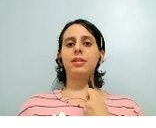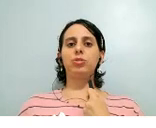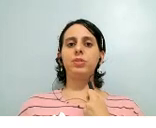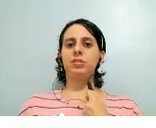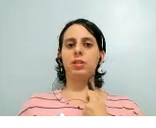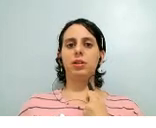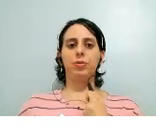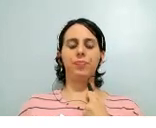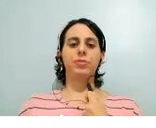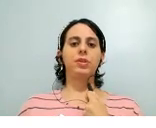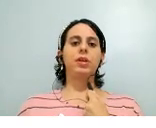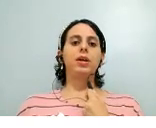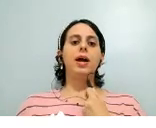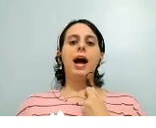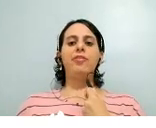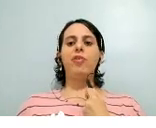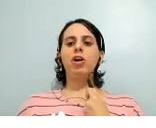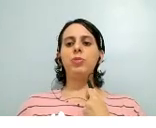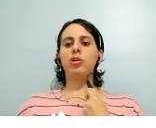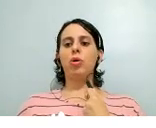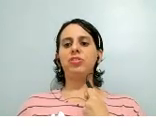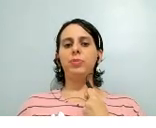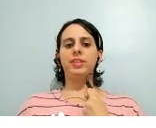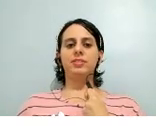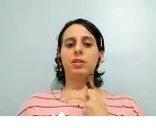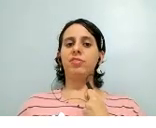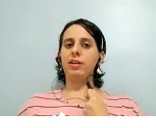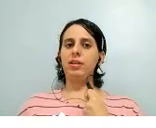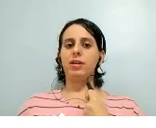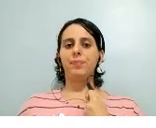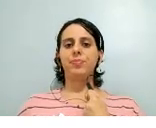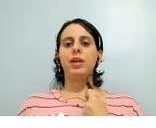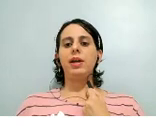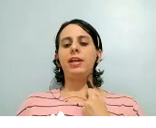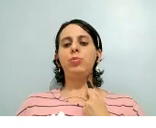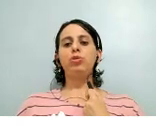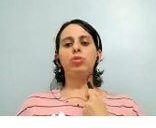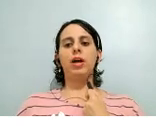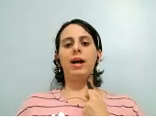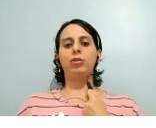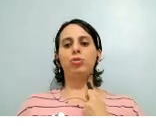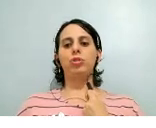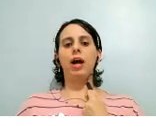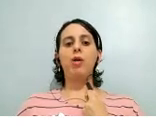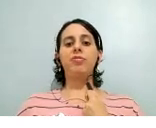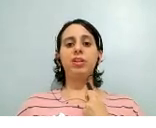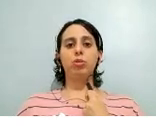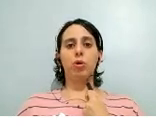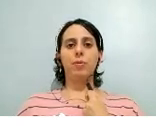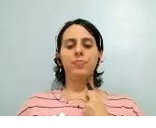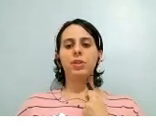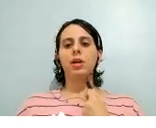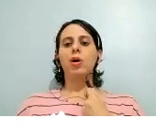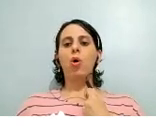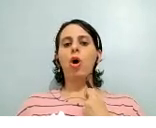A transmissão. A forma de contaminação varia. Em muitos casos, há um